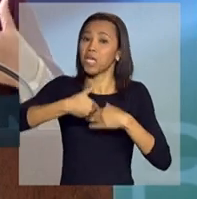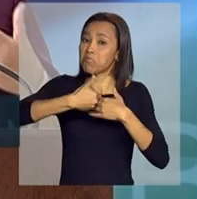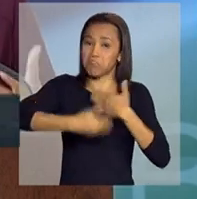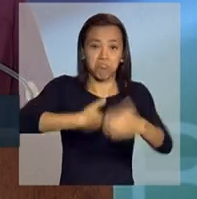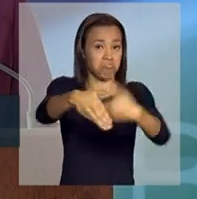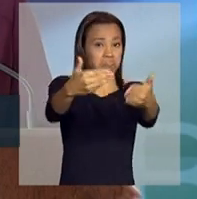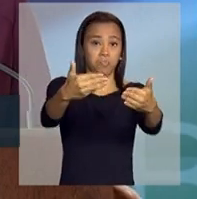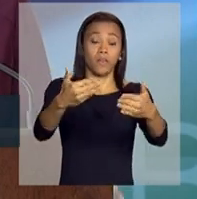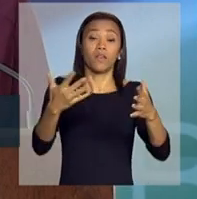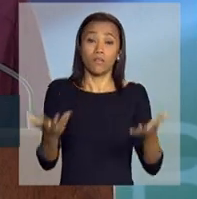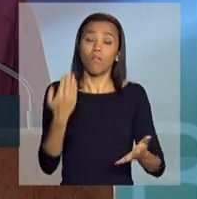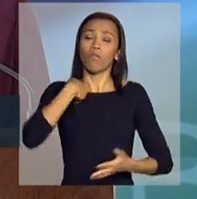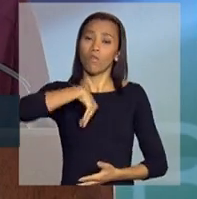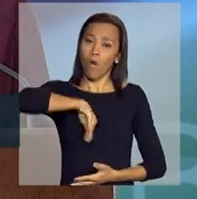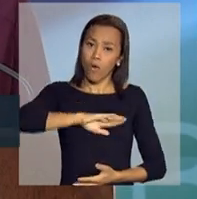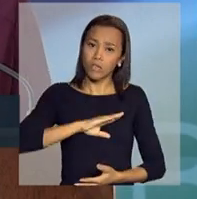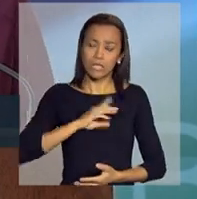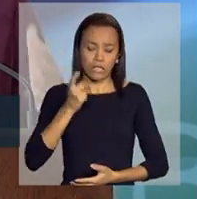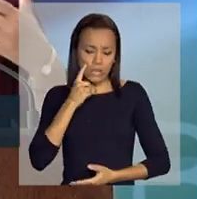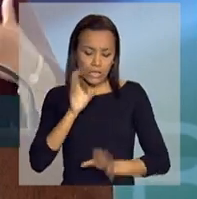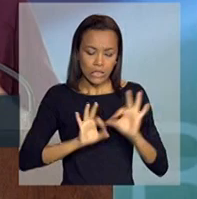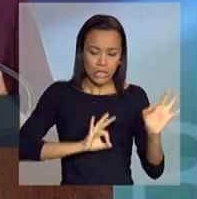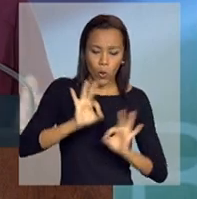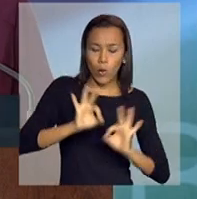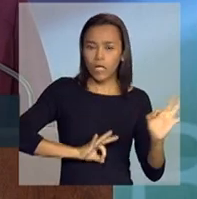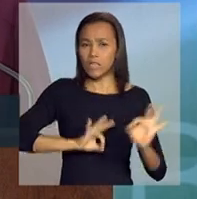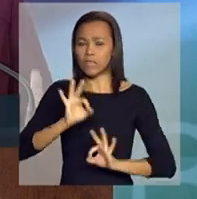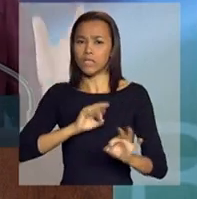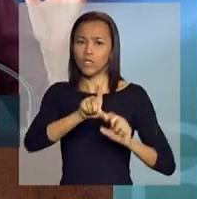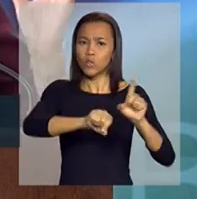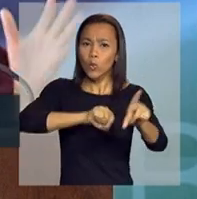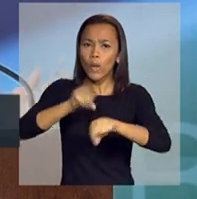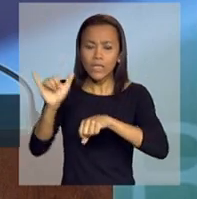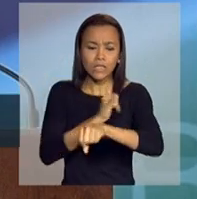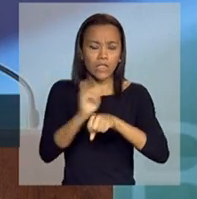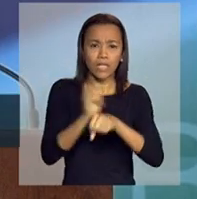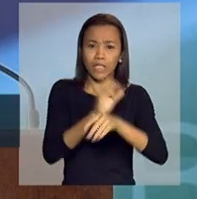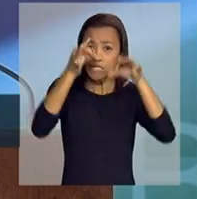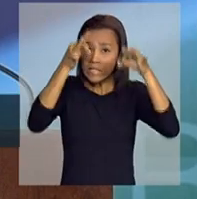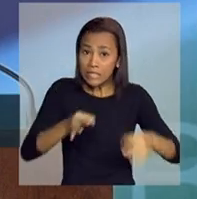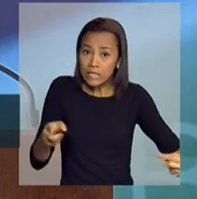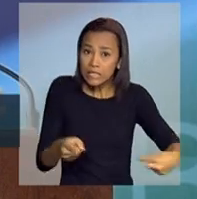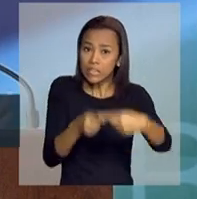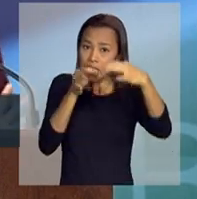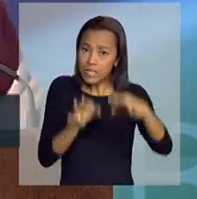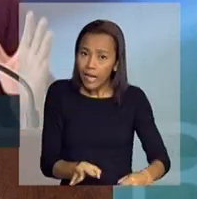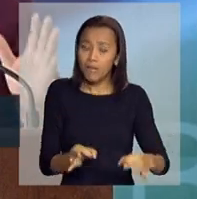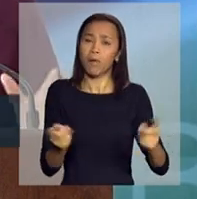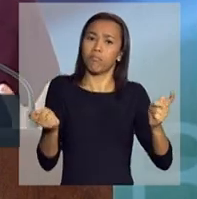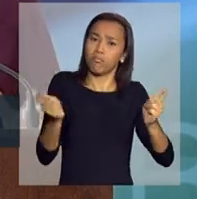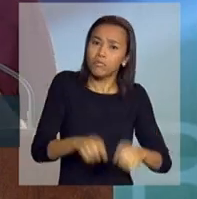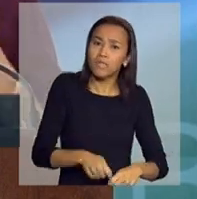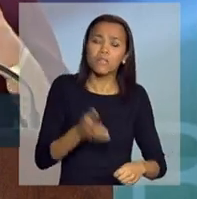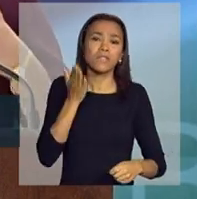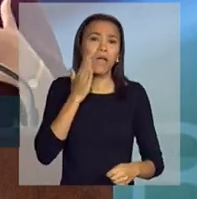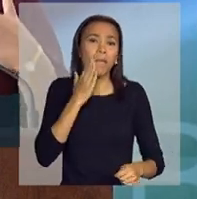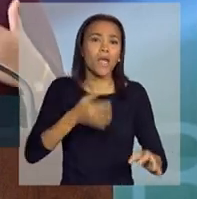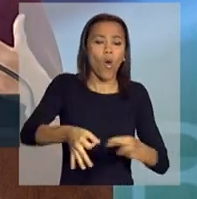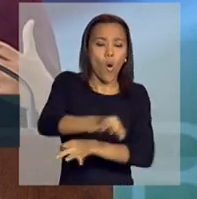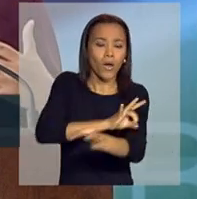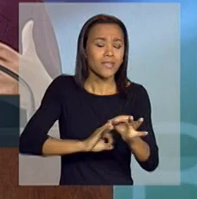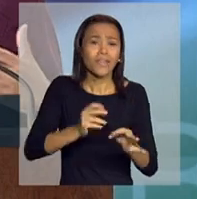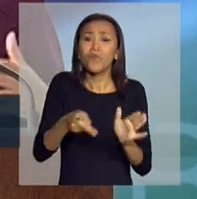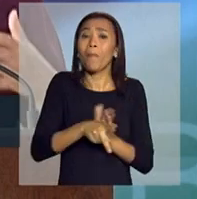tomamos sistematicamente as medidas, viemos tomando para construir este saber, que não é